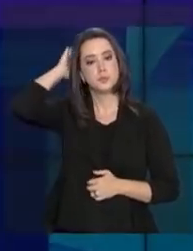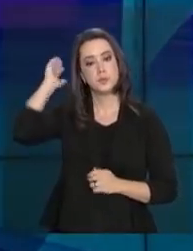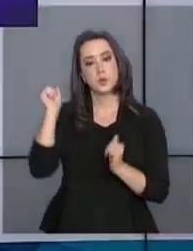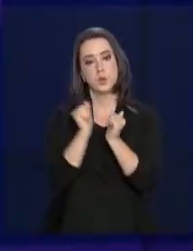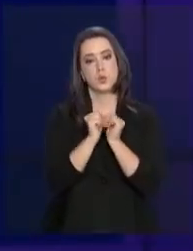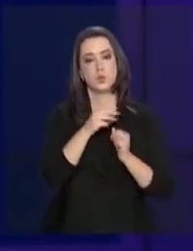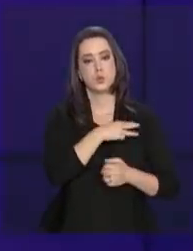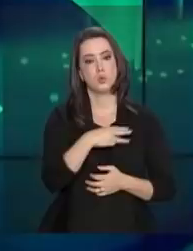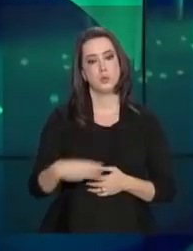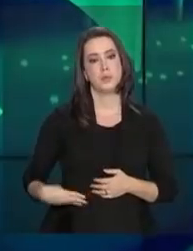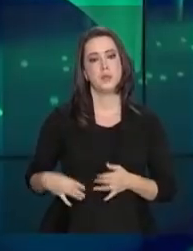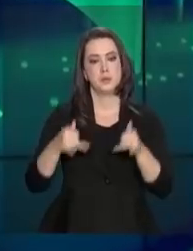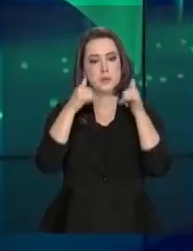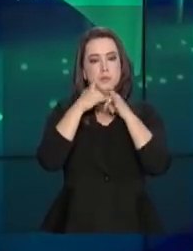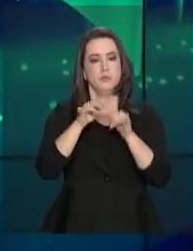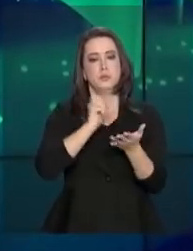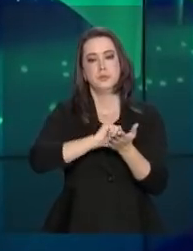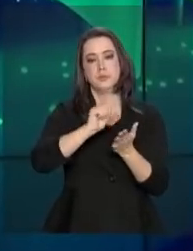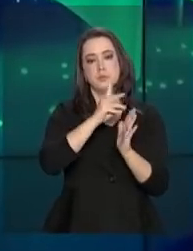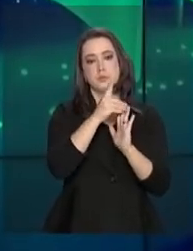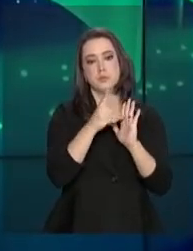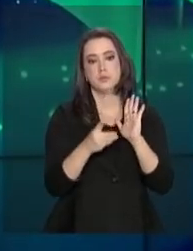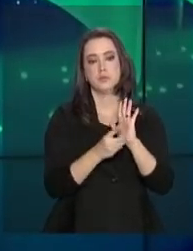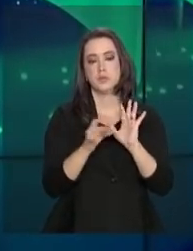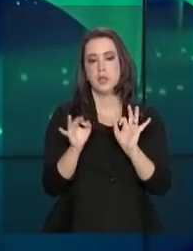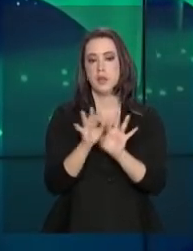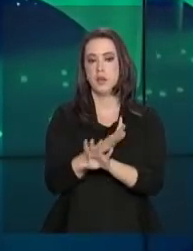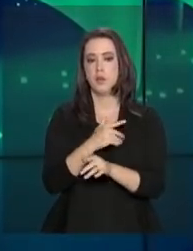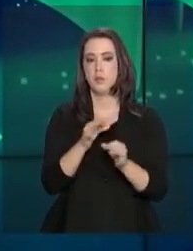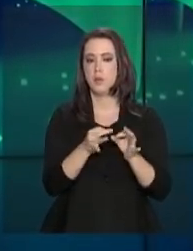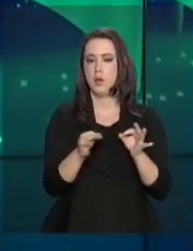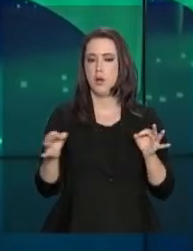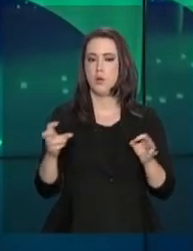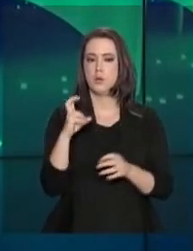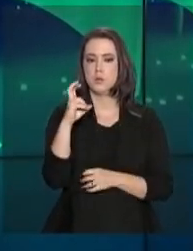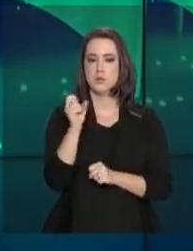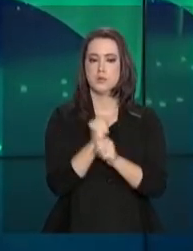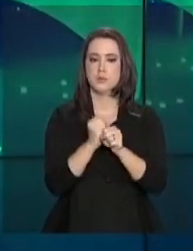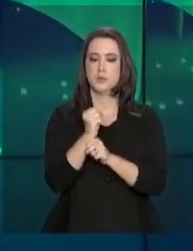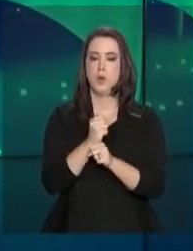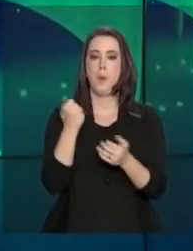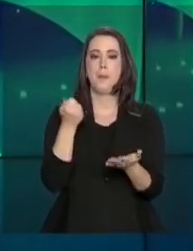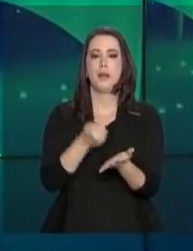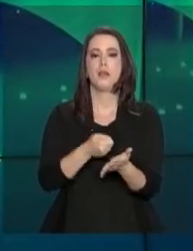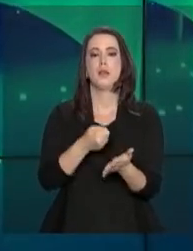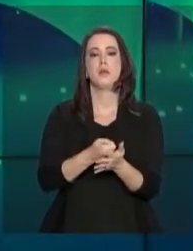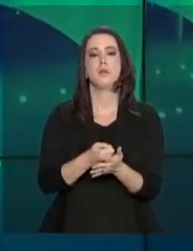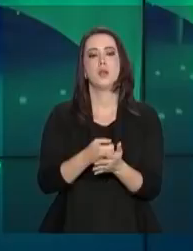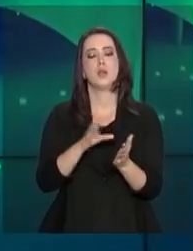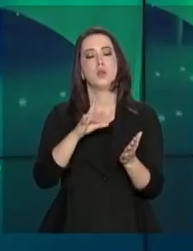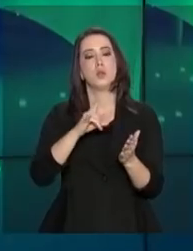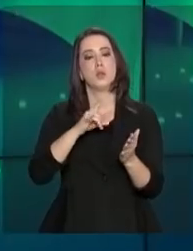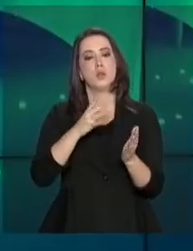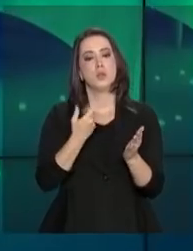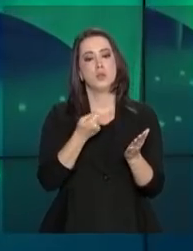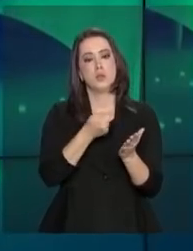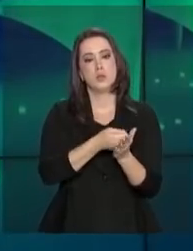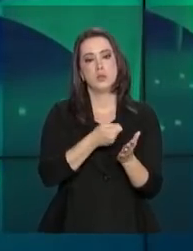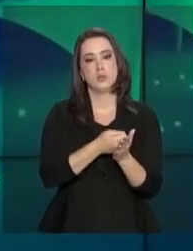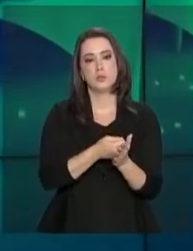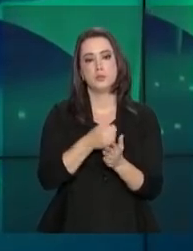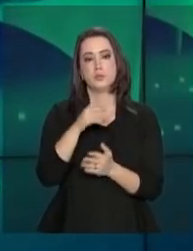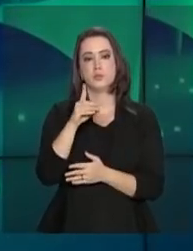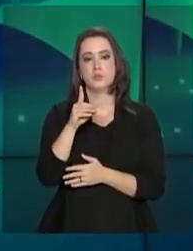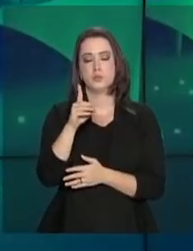e energia para ir à franco assinar um decreto que elimina ao longo de cinco anos a cobrança da conta de desenvolvimento energético